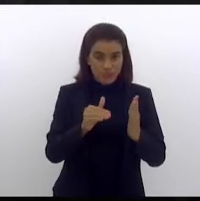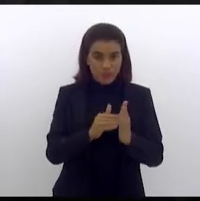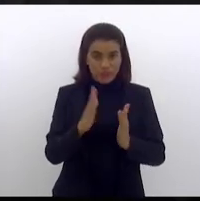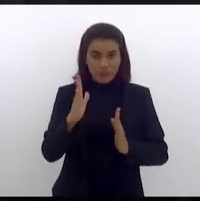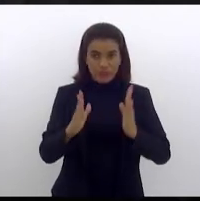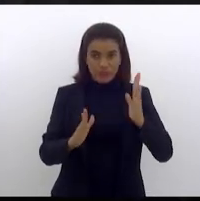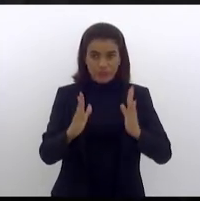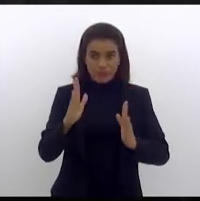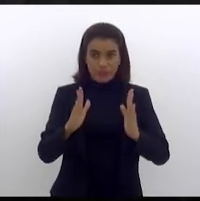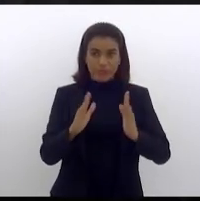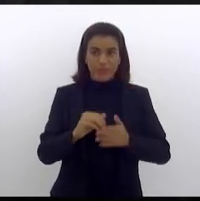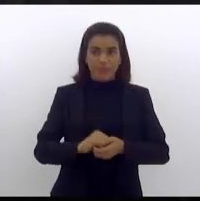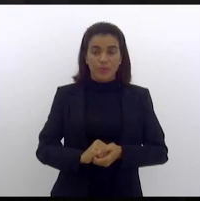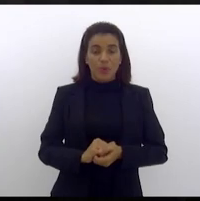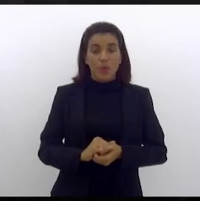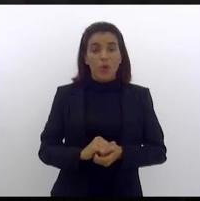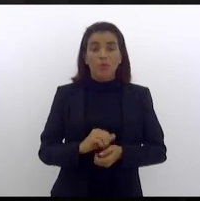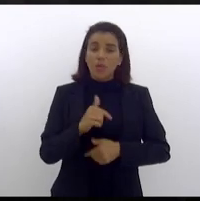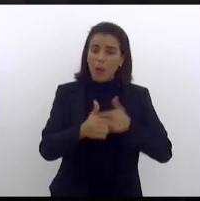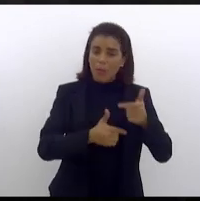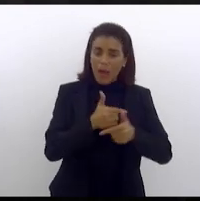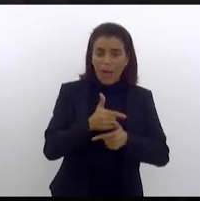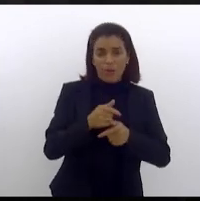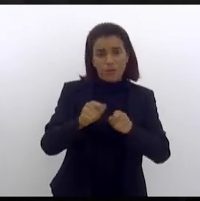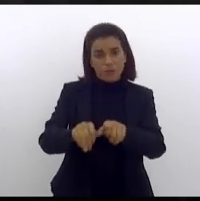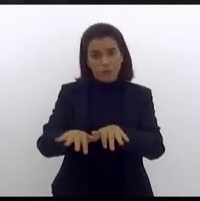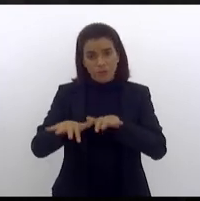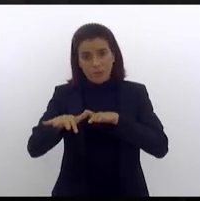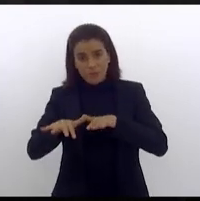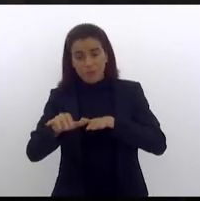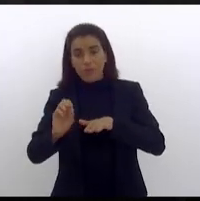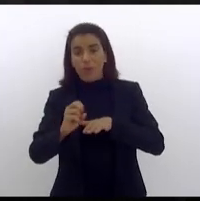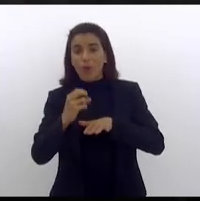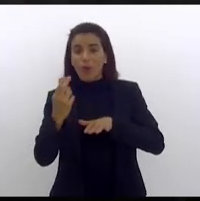Polo do próprio Parlamento quer